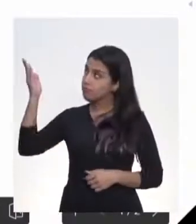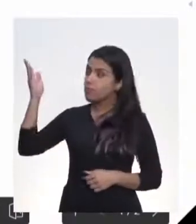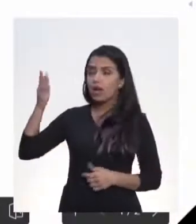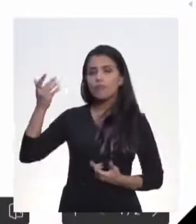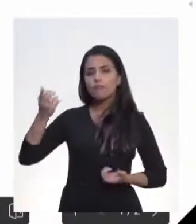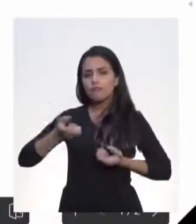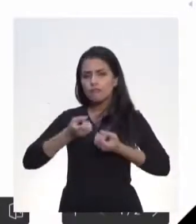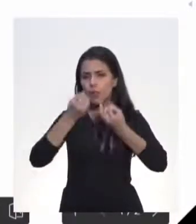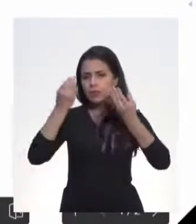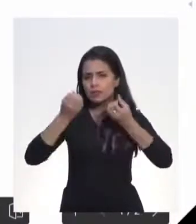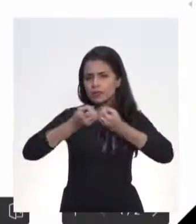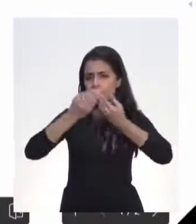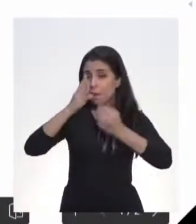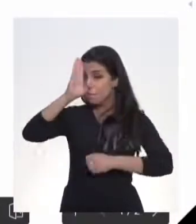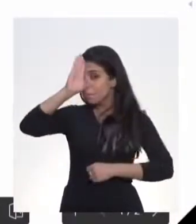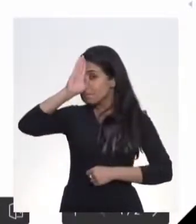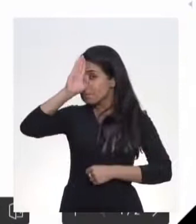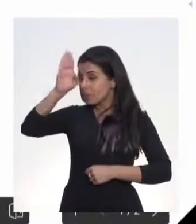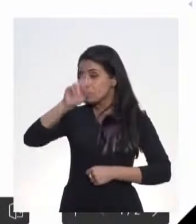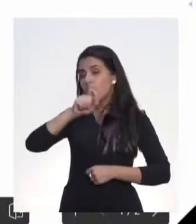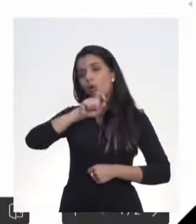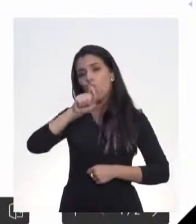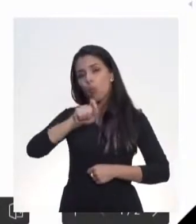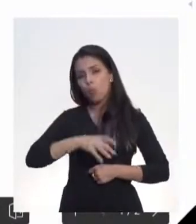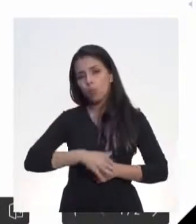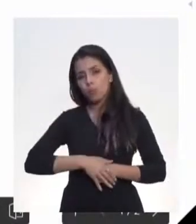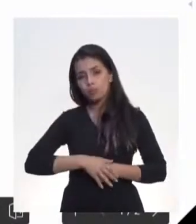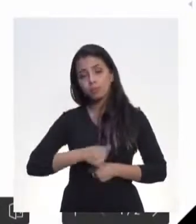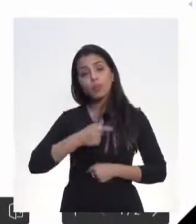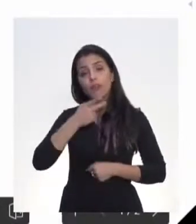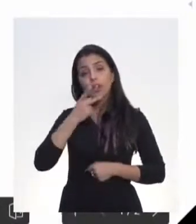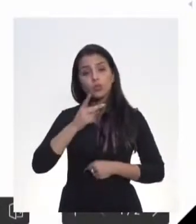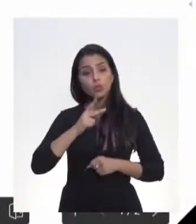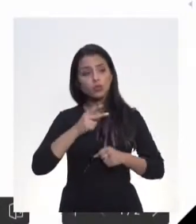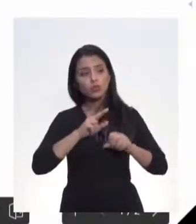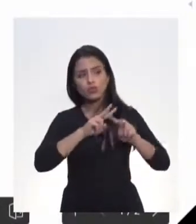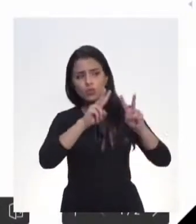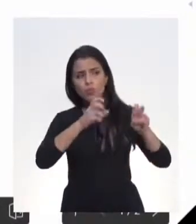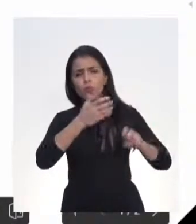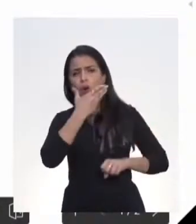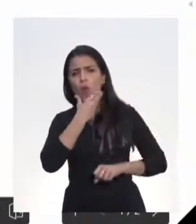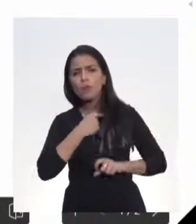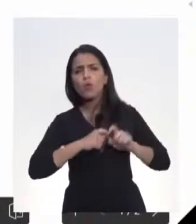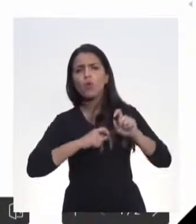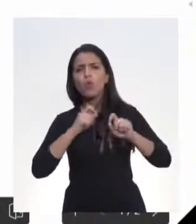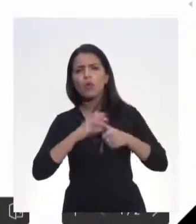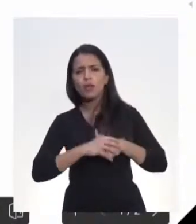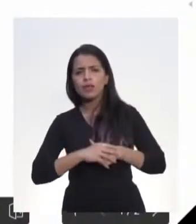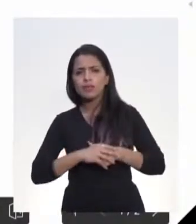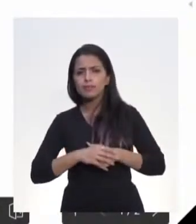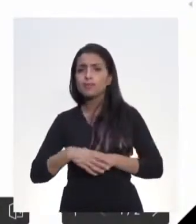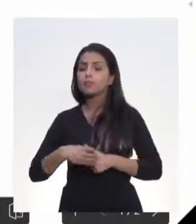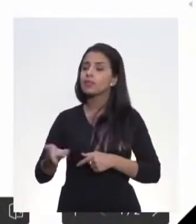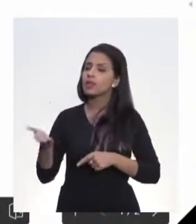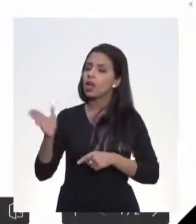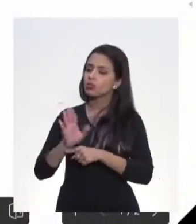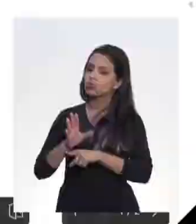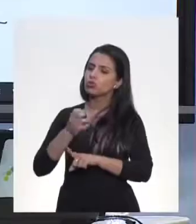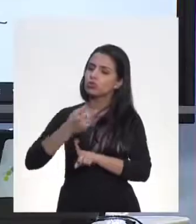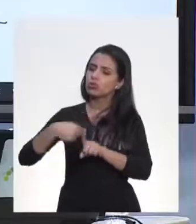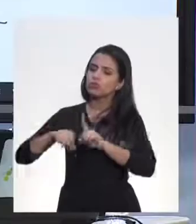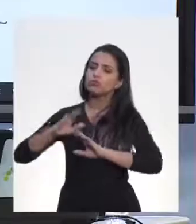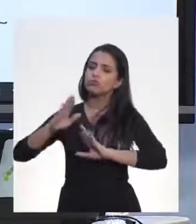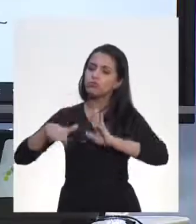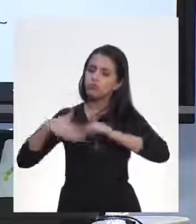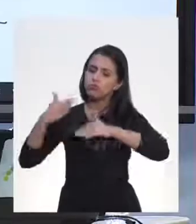dando aqui? O que eu estou falando sobre os homens? O que eu falo? Eles colaboram na construção da sociedade, Eu estou dizendo